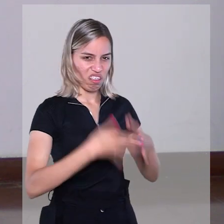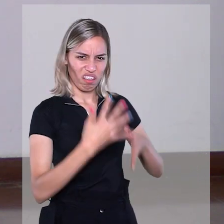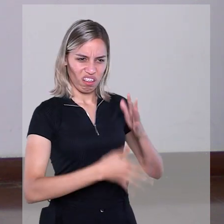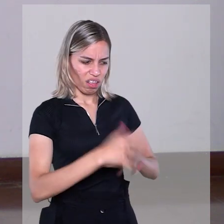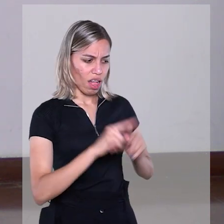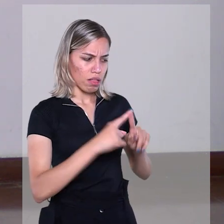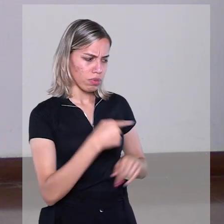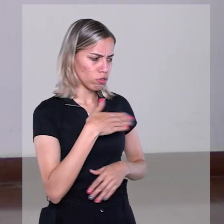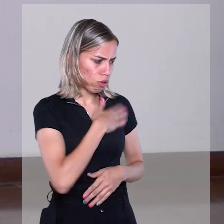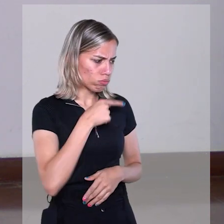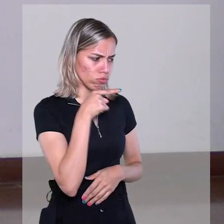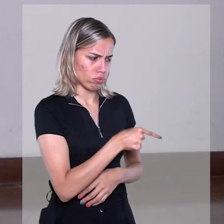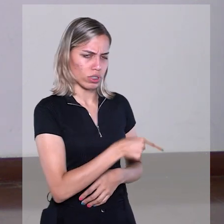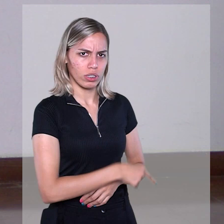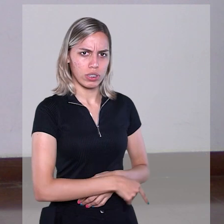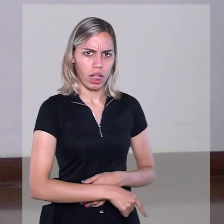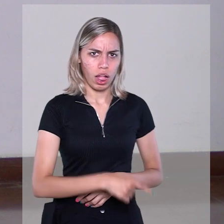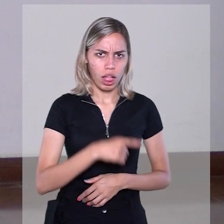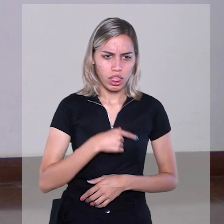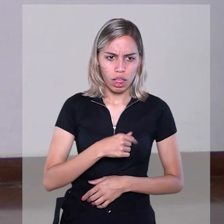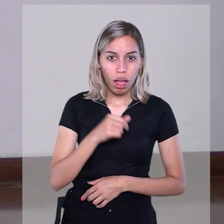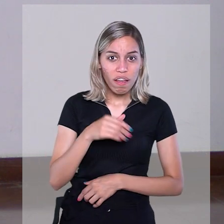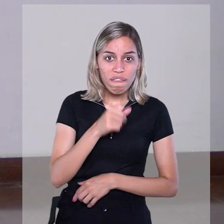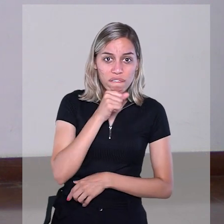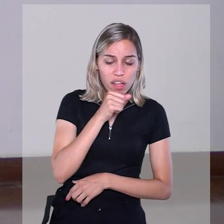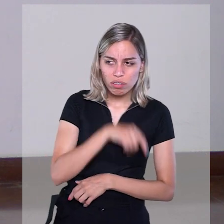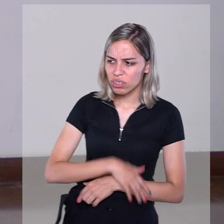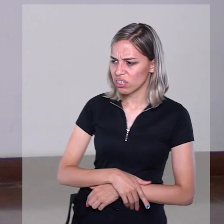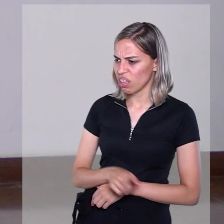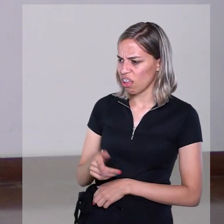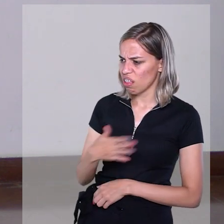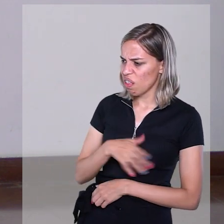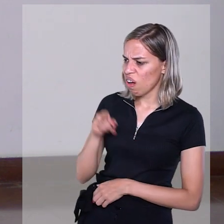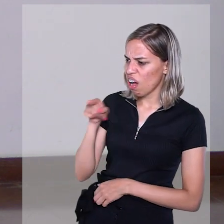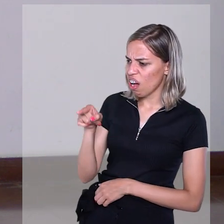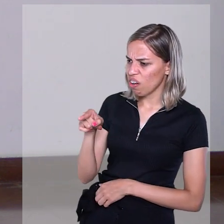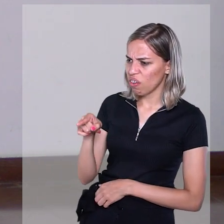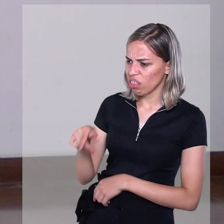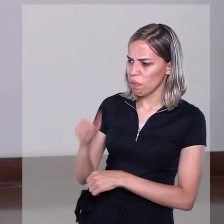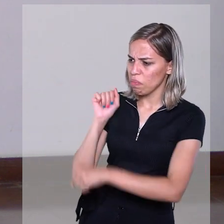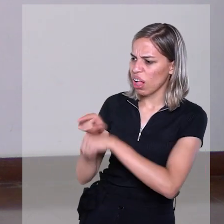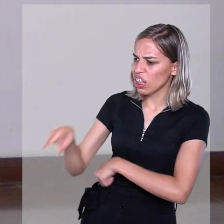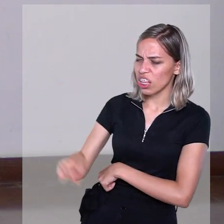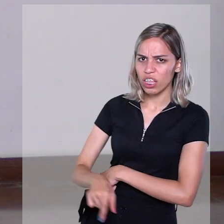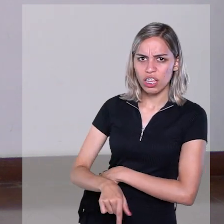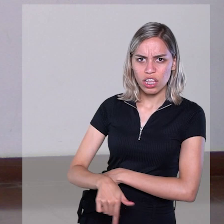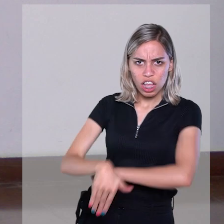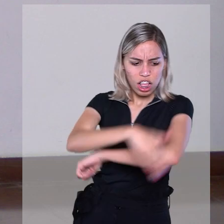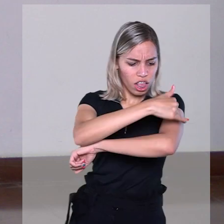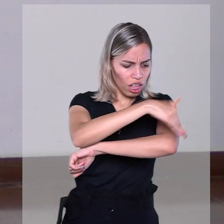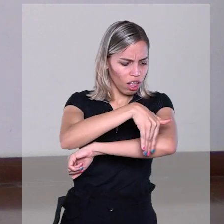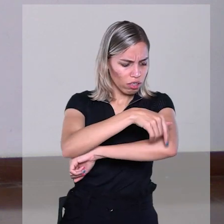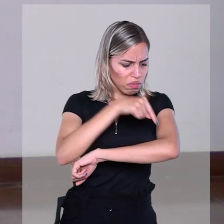esquina. Aí eu vou e obedeço. Não paro por nada deste mundo. Dentro do meu corpo passa lenta uma